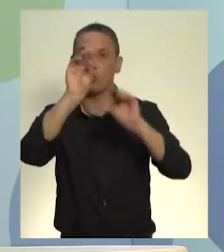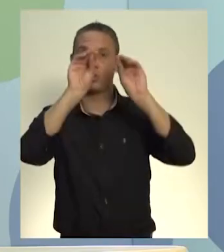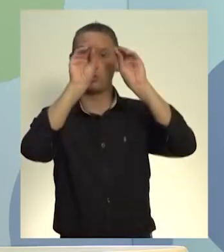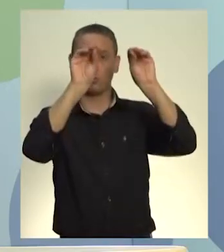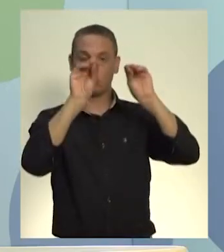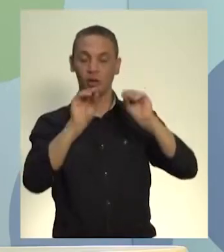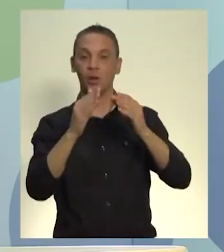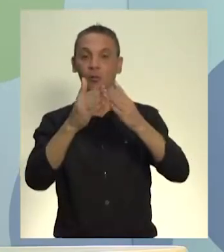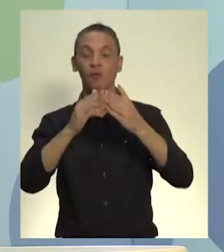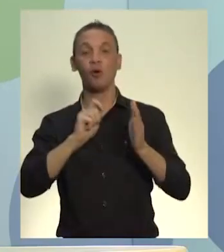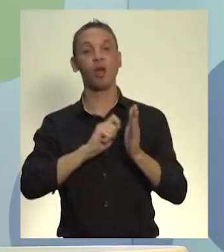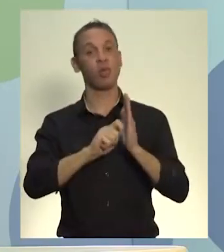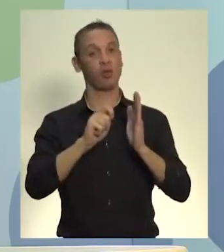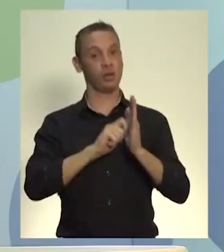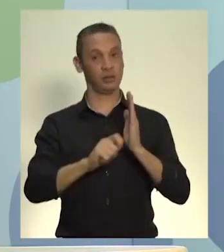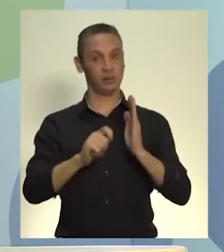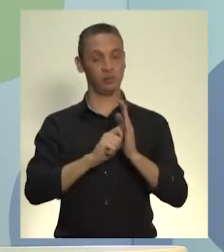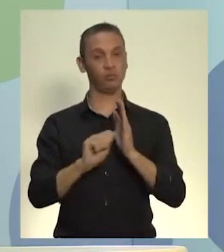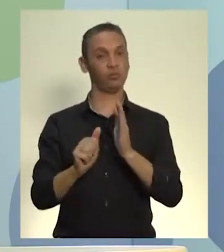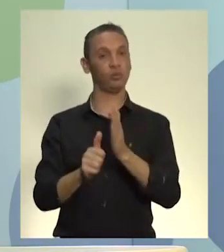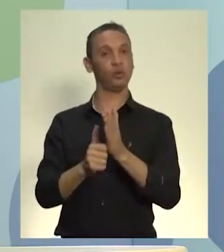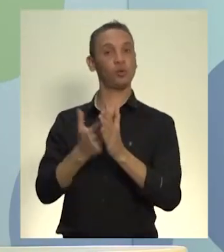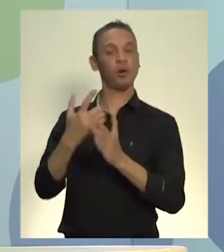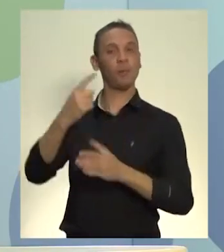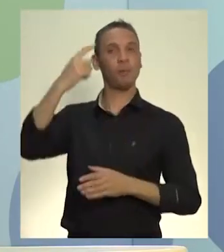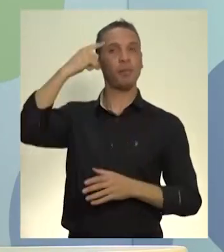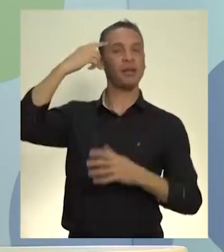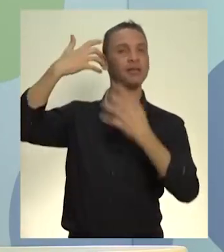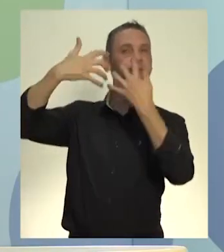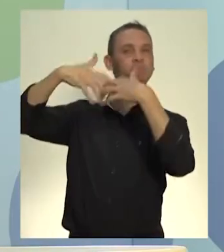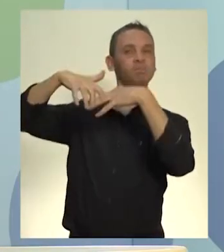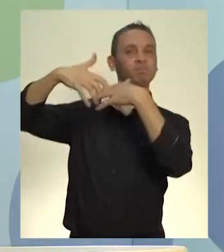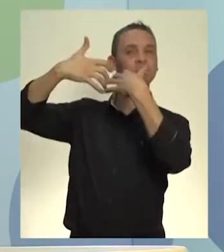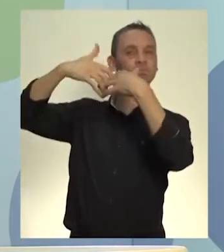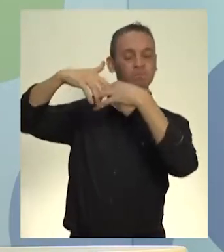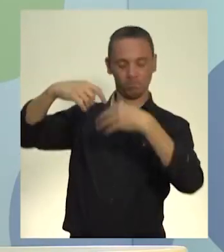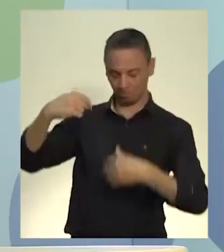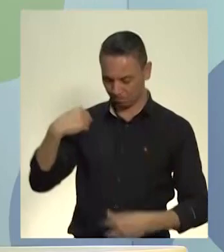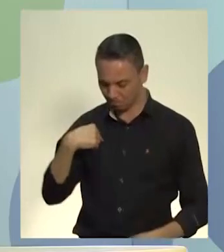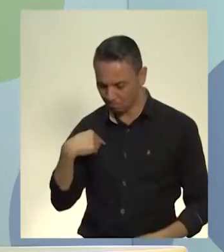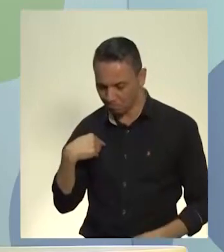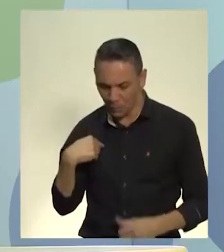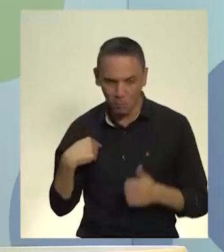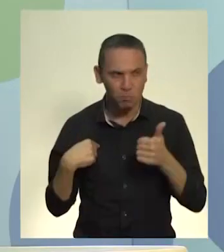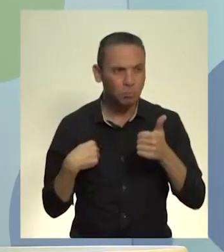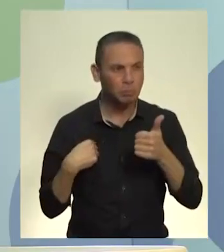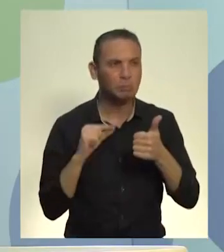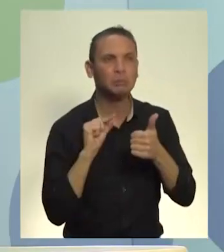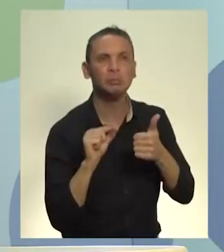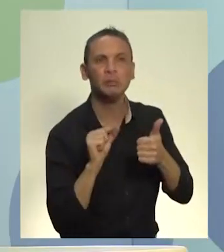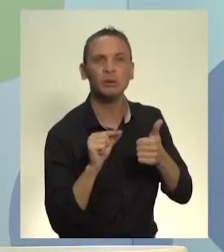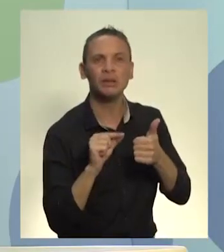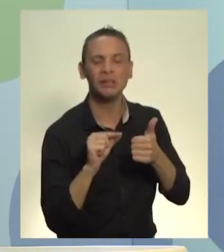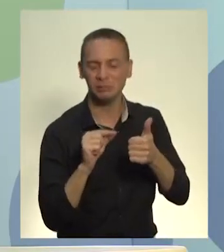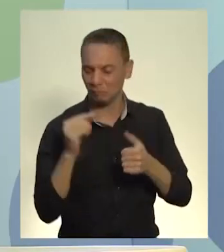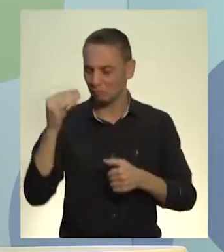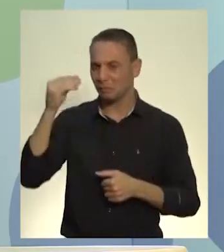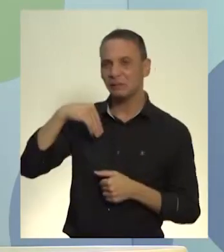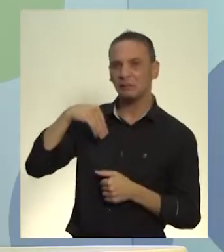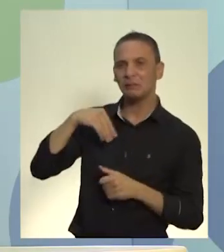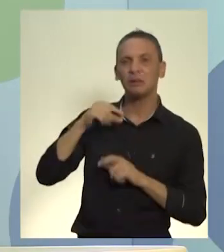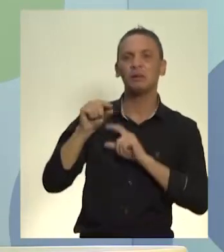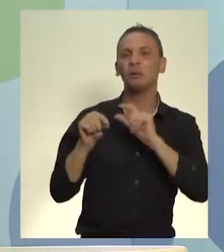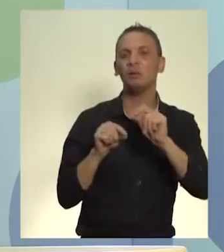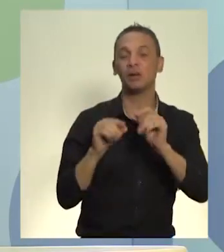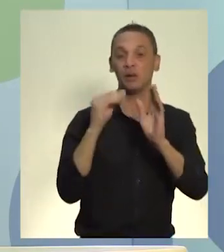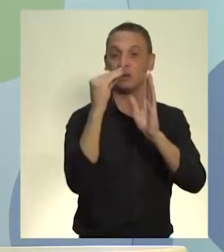façam anotações de quais, pensem novamente, quais são seus pontos fortes, quais seus pontos frágeis, de